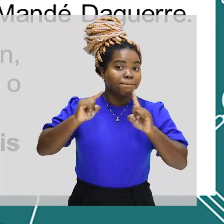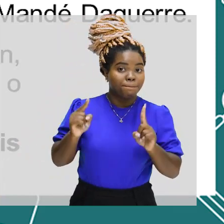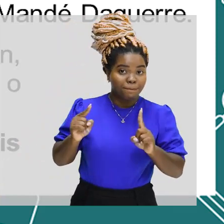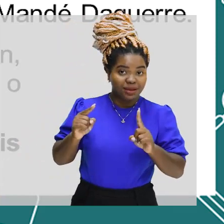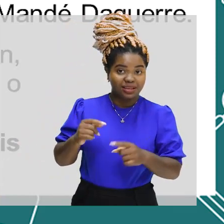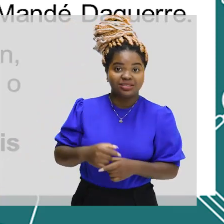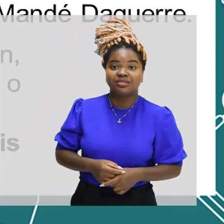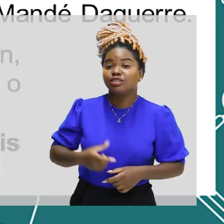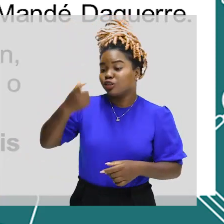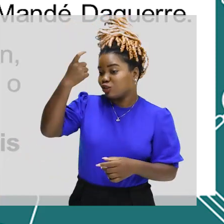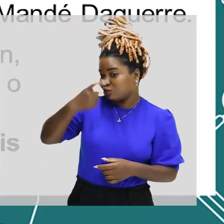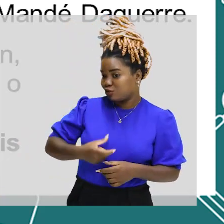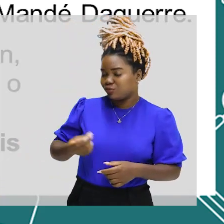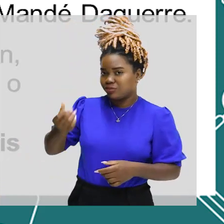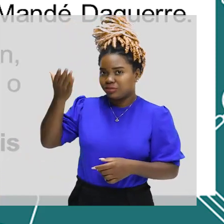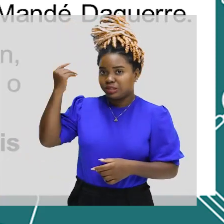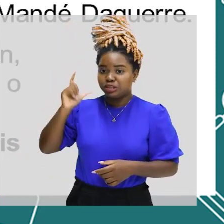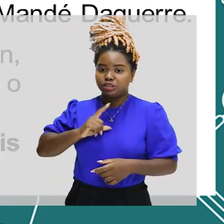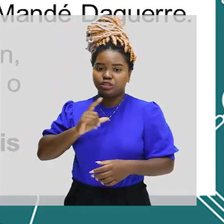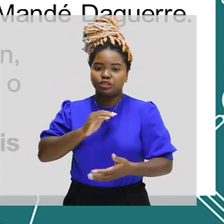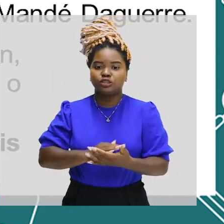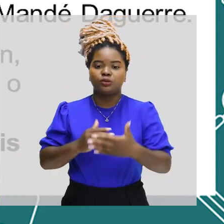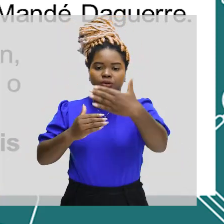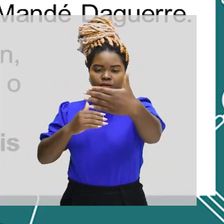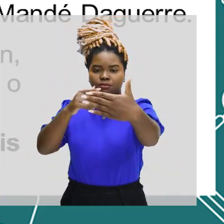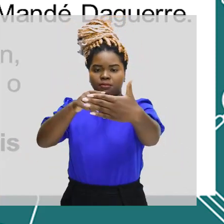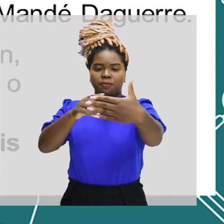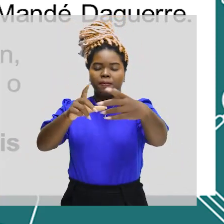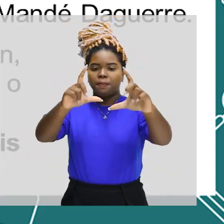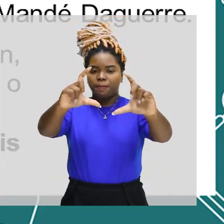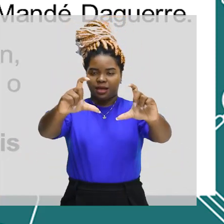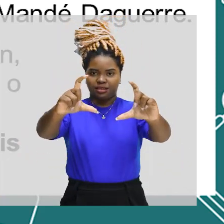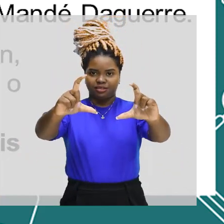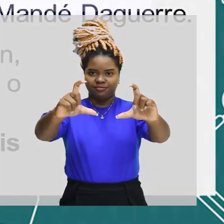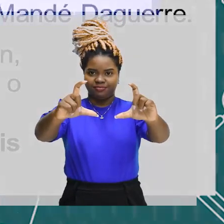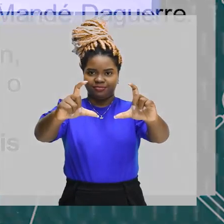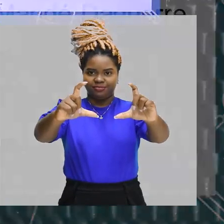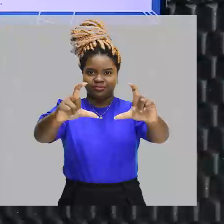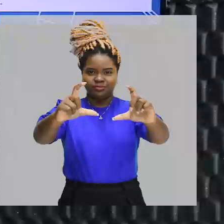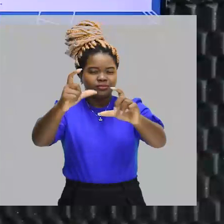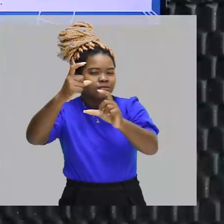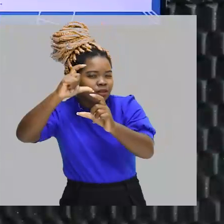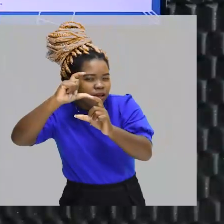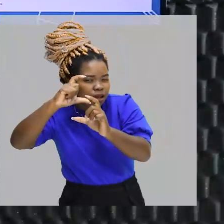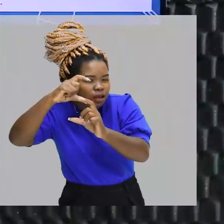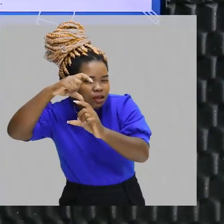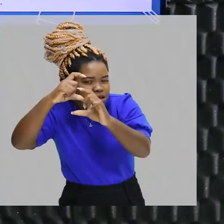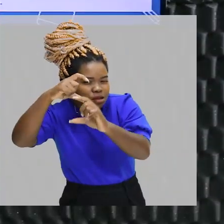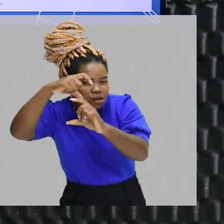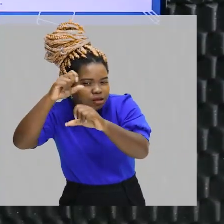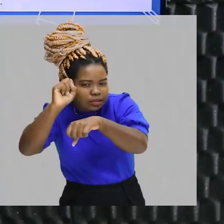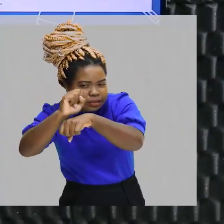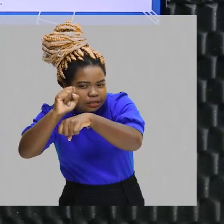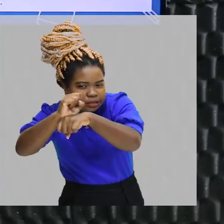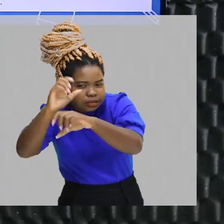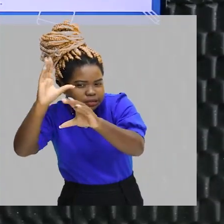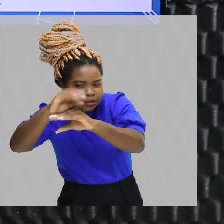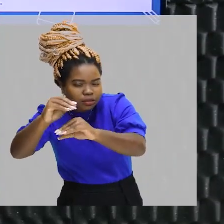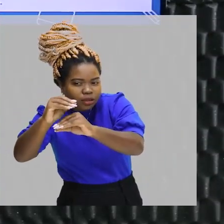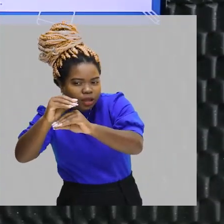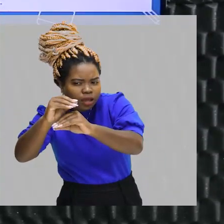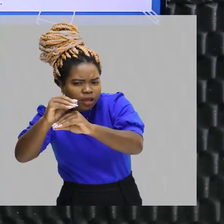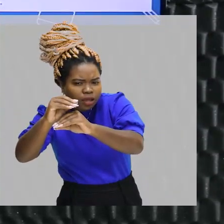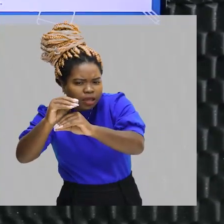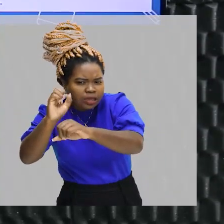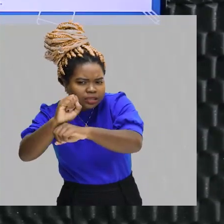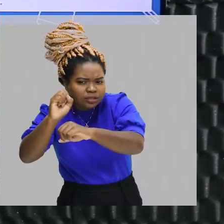época que a gente tinha uma máquina na frente, já falamos sobre isso aqui com técnicas. Colocava a máquina, botava o olhinho ali dentro, tirava a foto, esperava usar